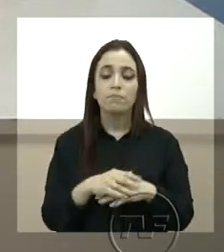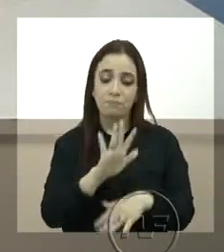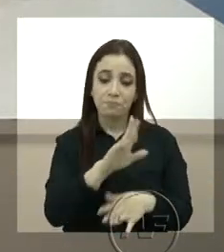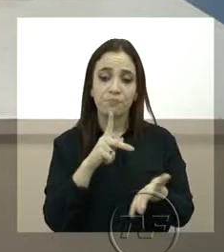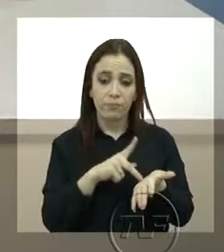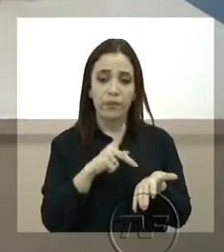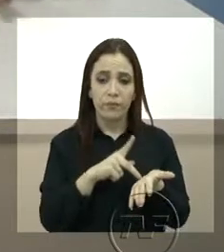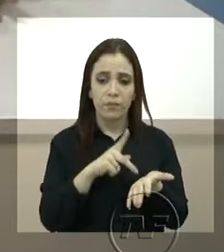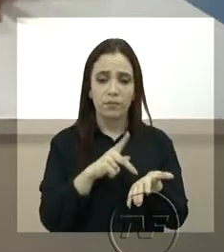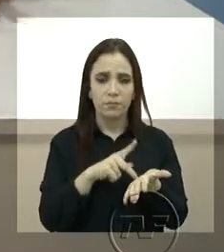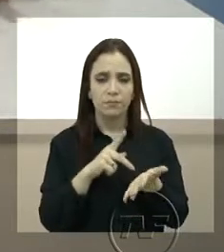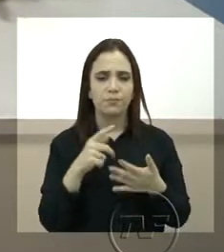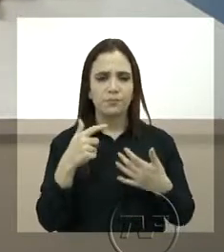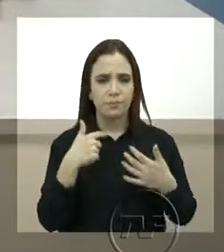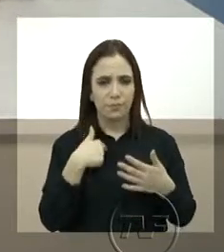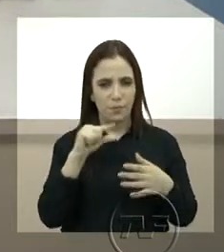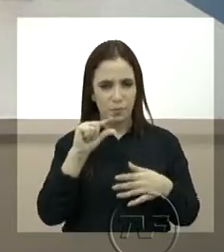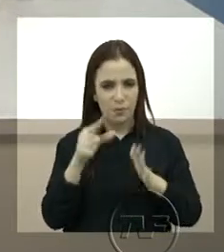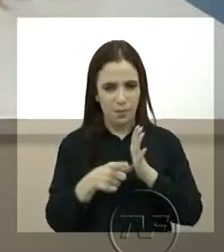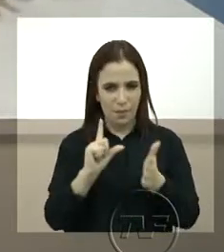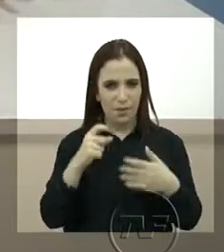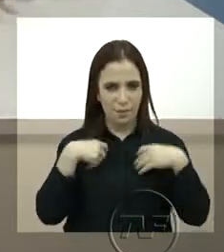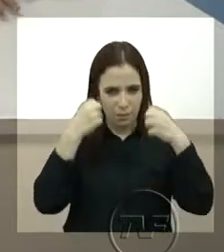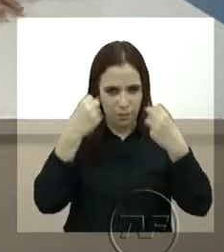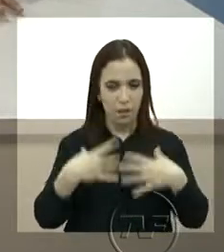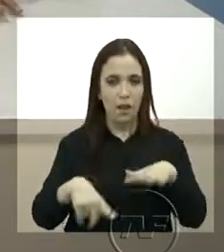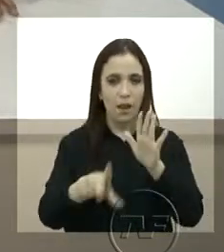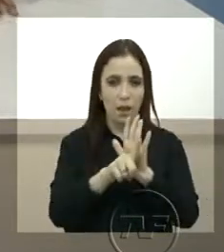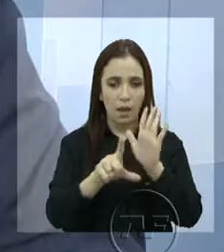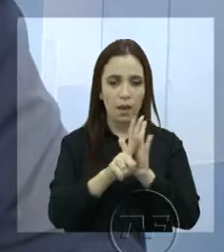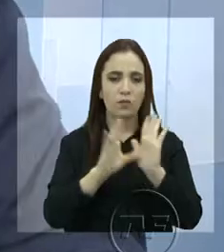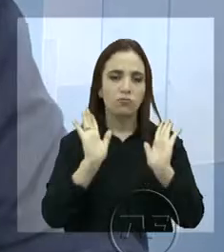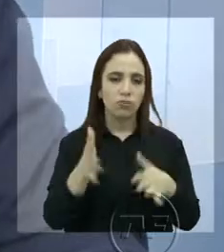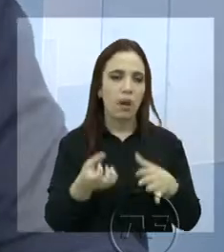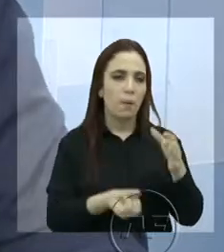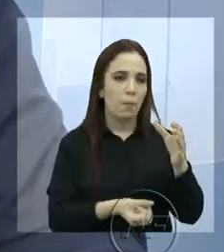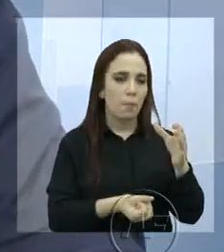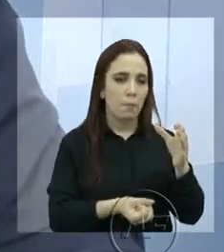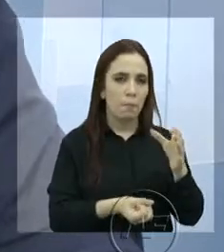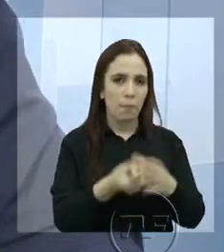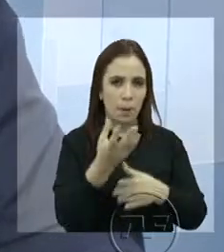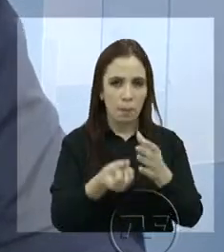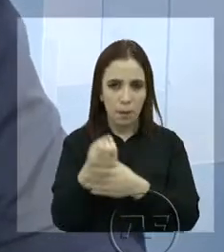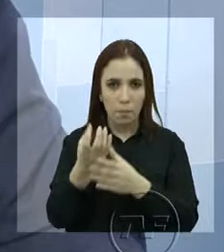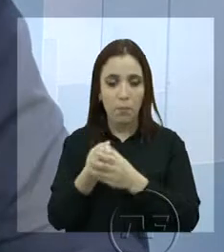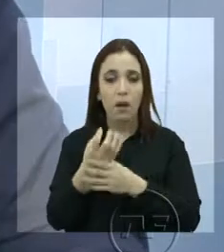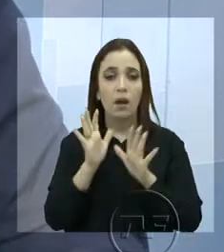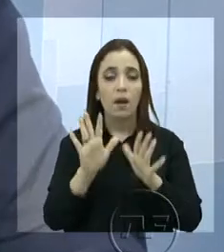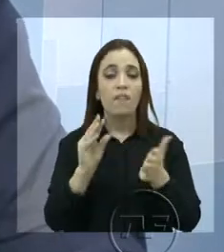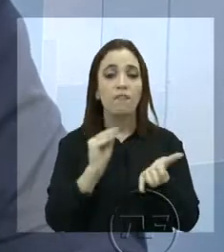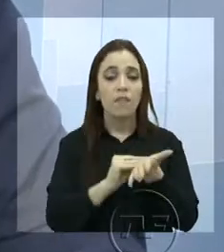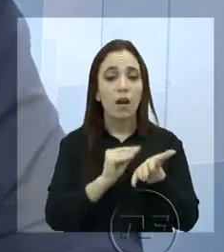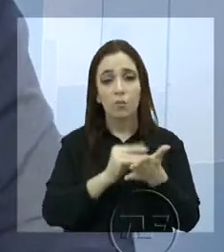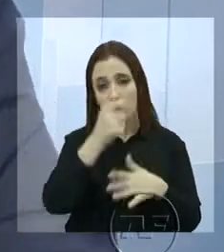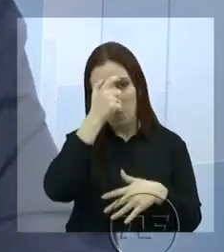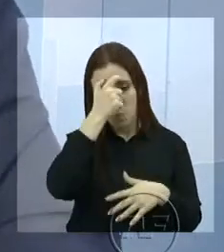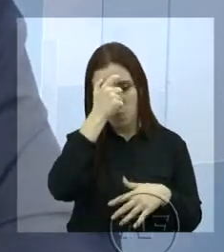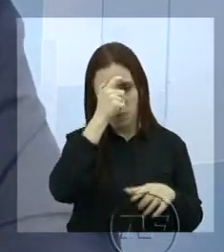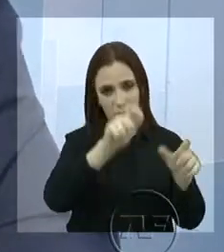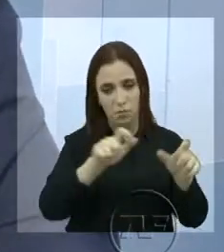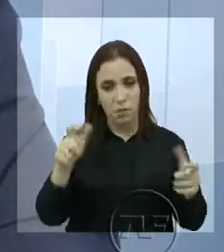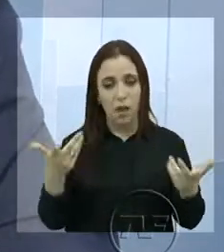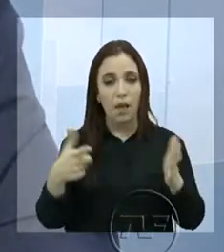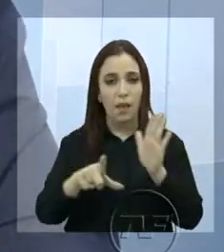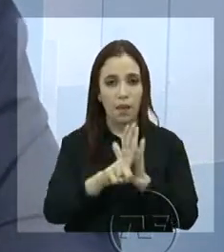Exatamente. Como eu falei agora há pouco, né? Leis por si só não resolvem o problema. Lamentavelmente, a Lei Maria